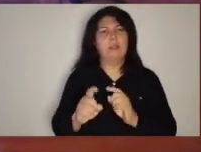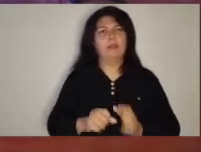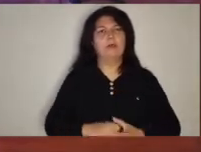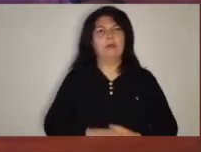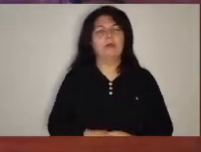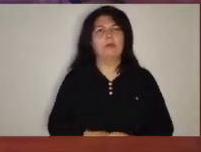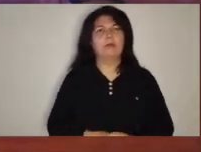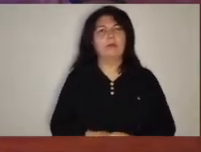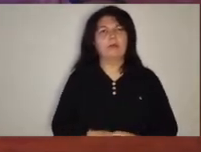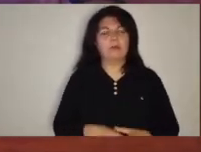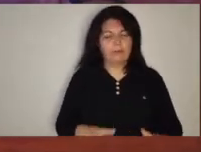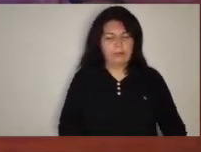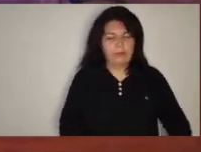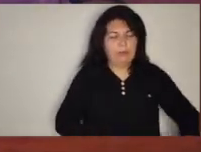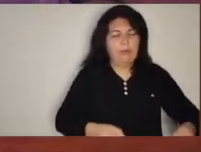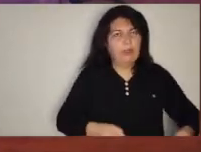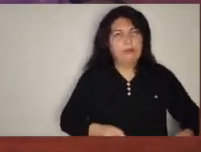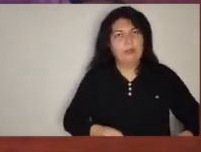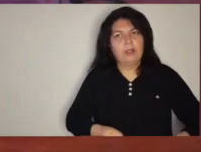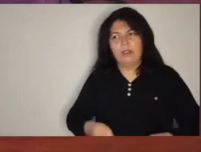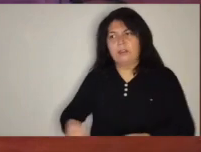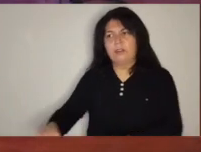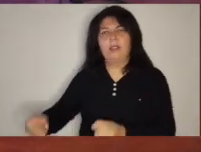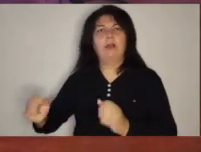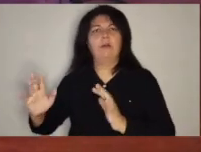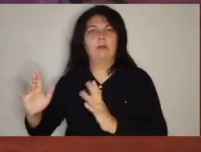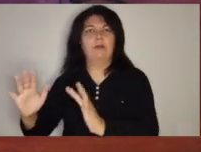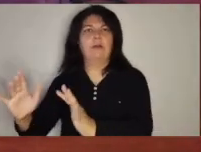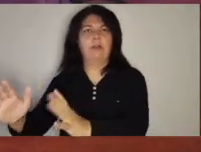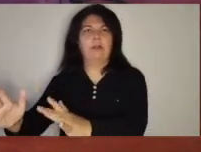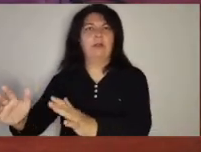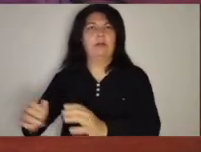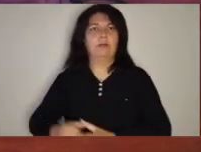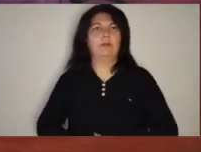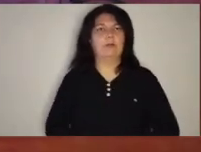E ali, Pedro, ele está naquele barco.